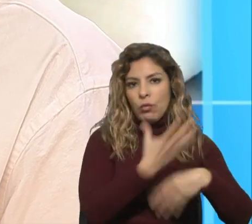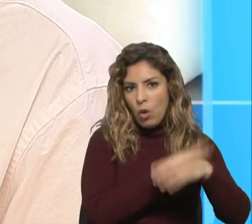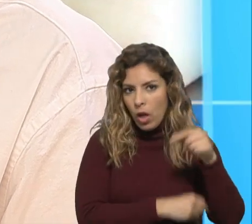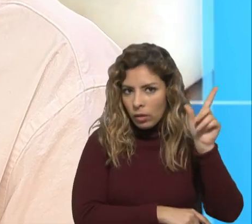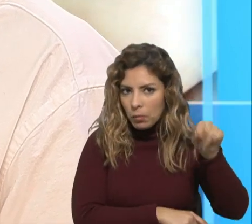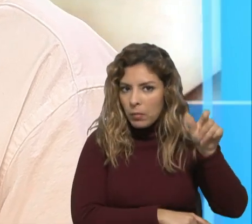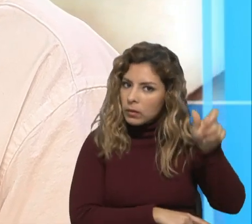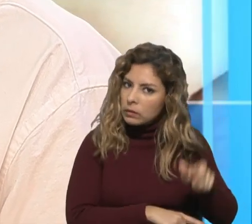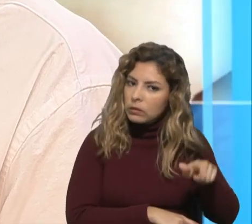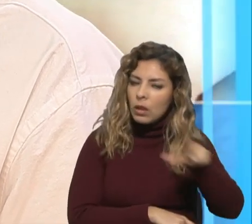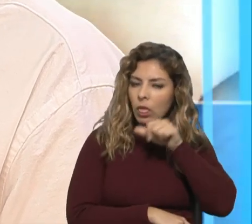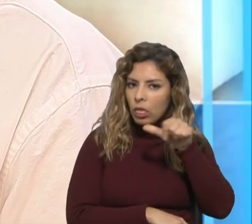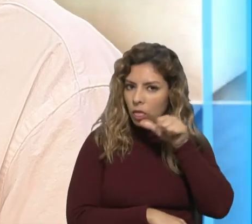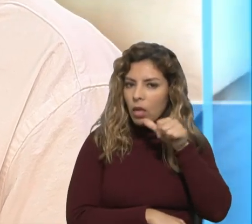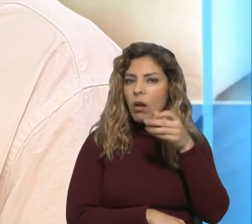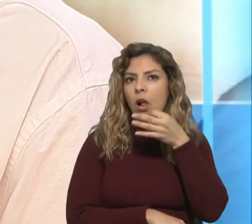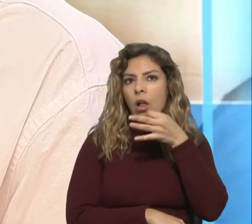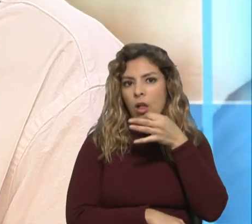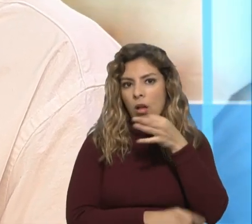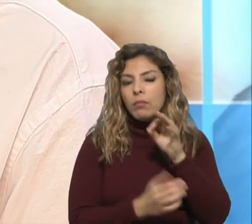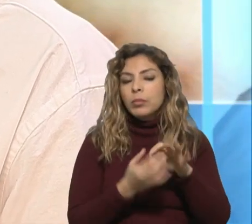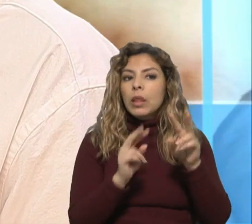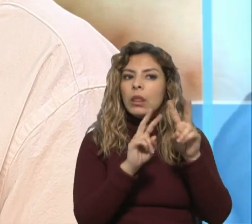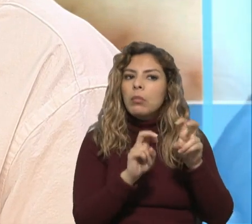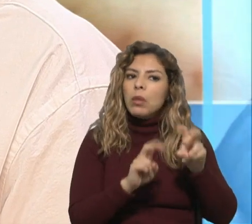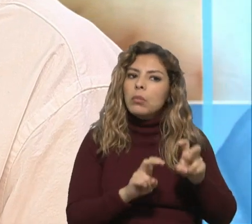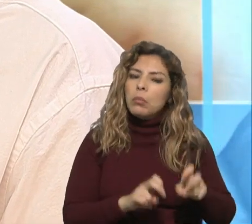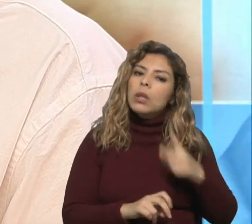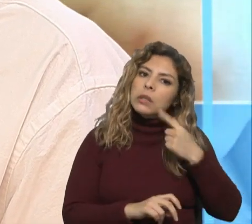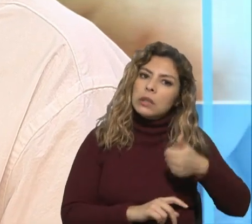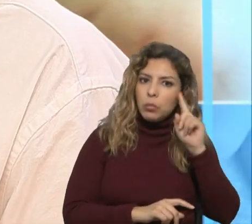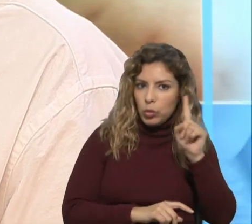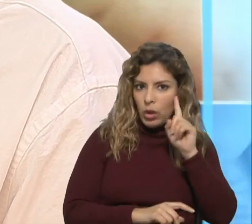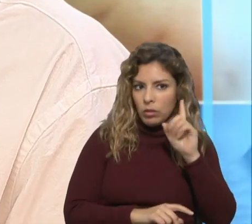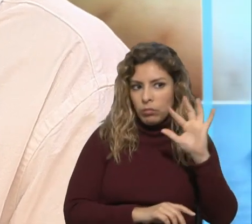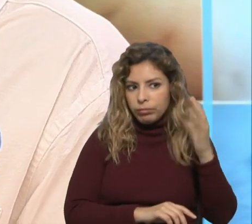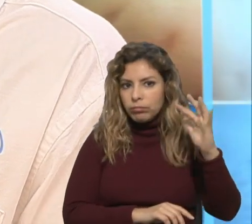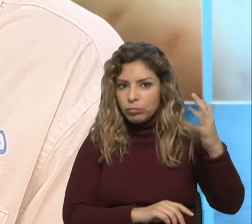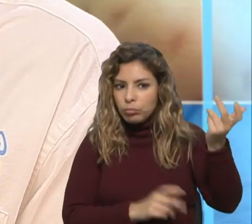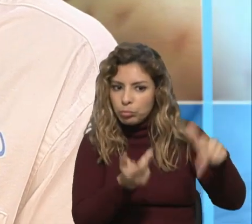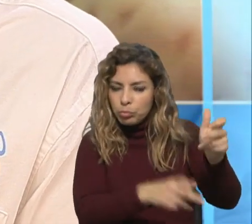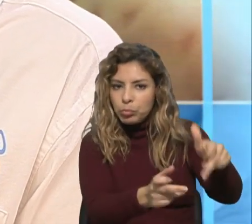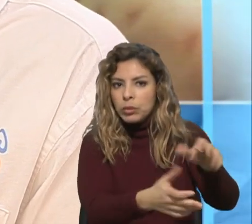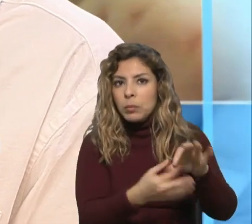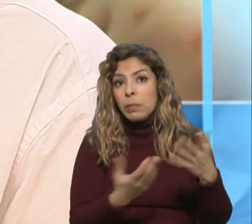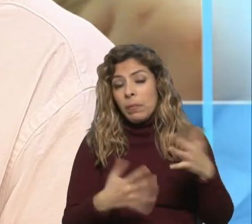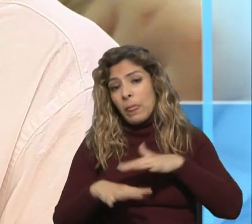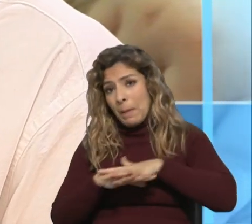tem tomado parte e falado de alguns temas importantes que têm acontecido relativamente até aos